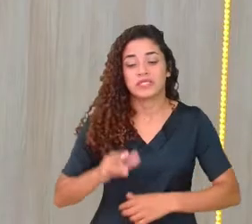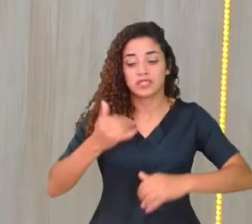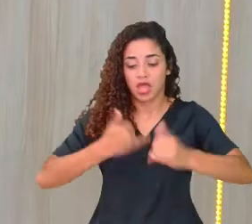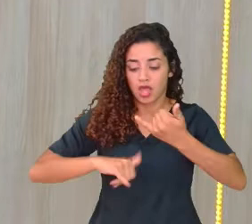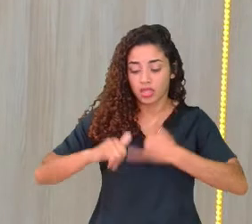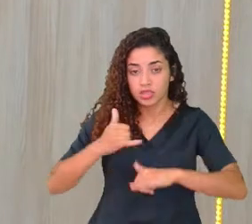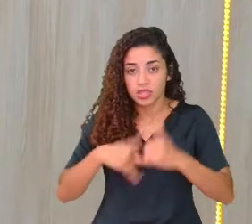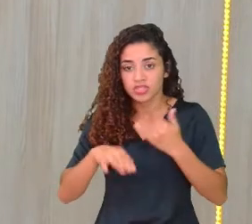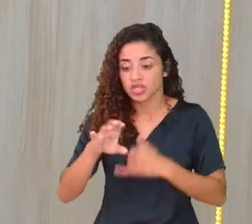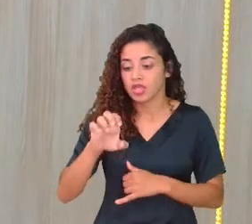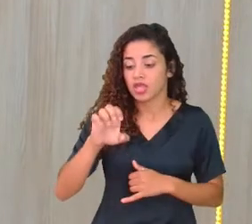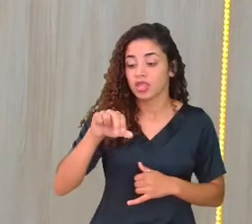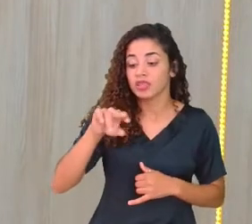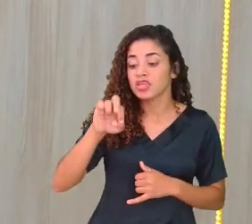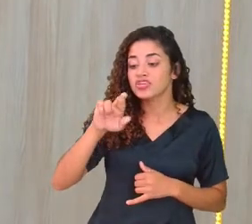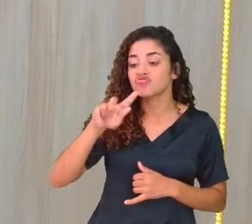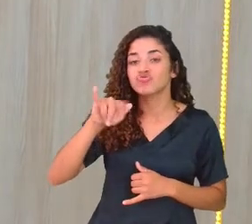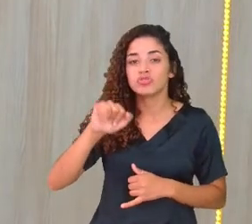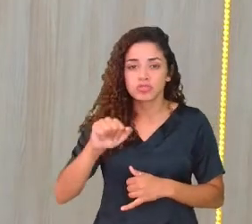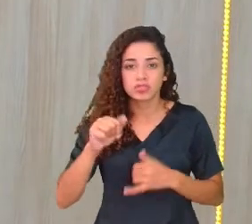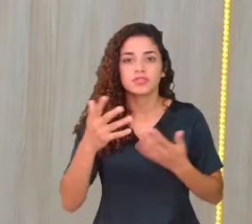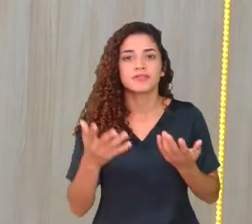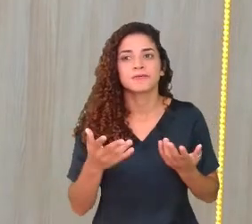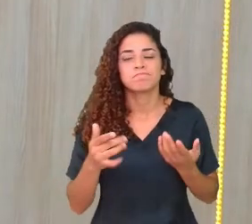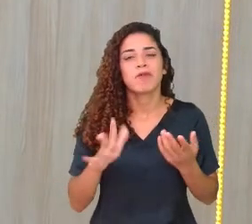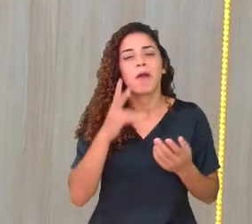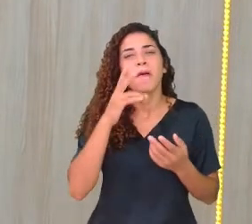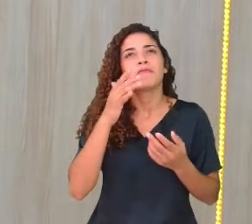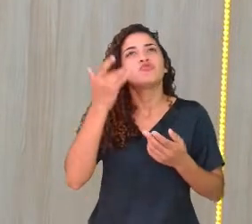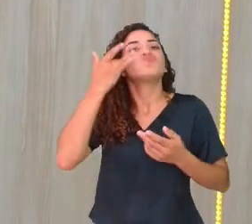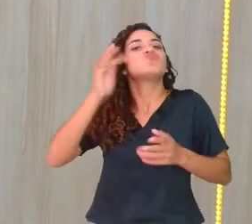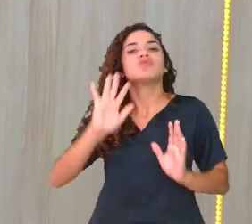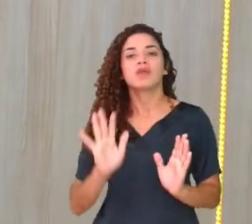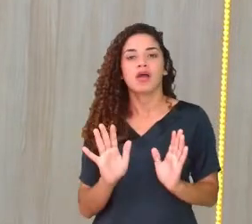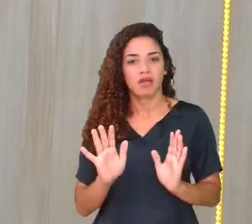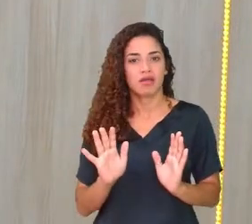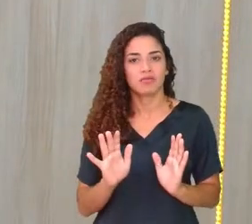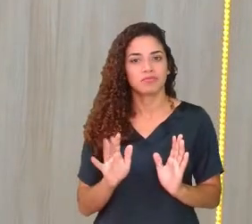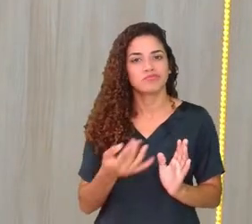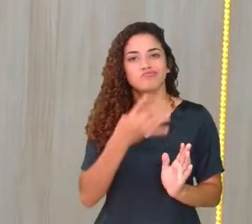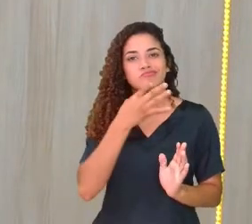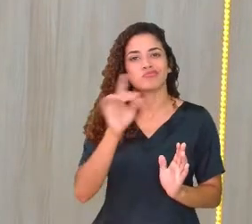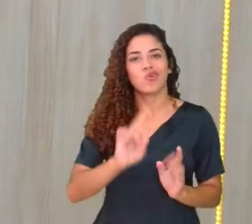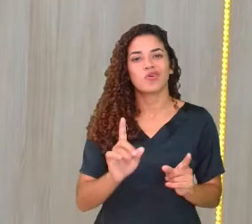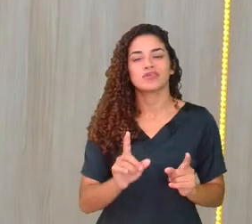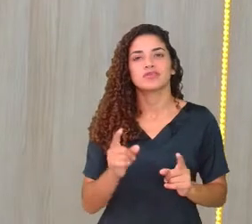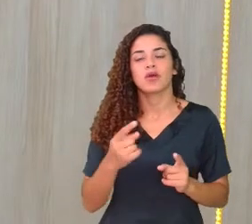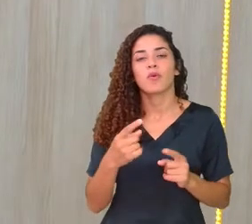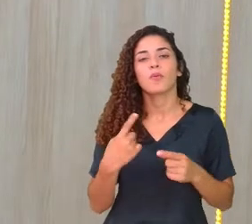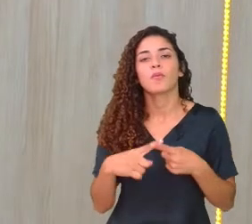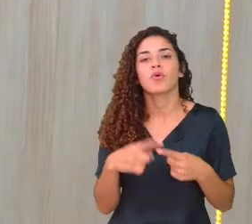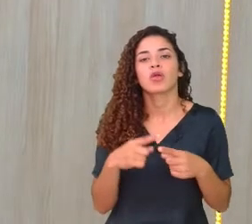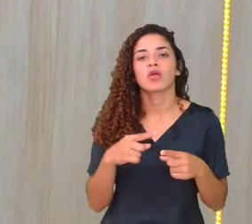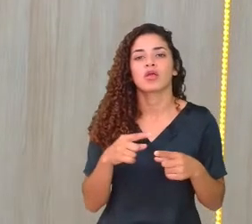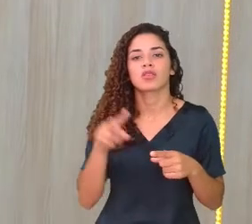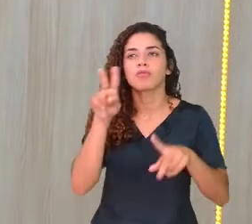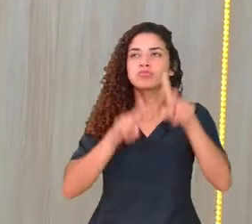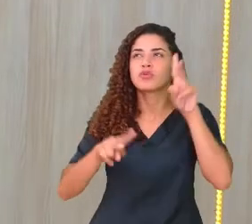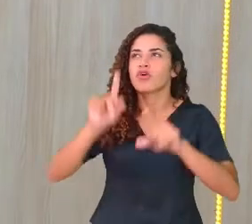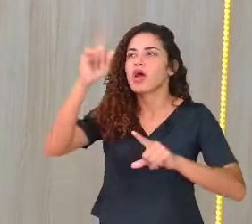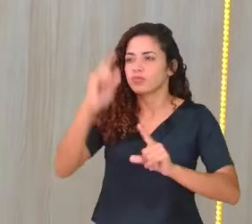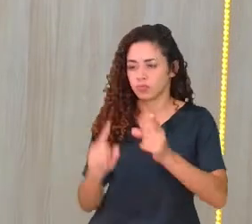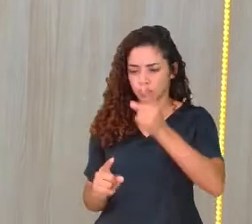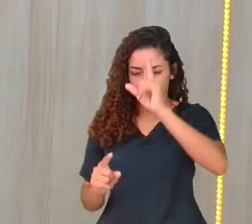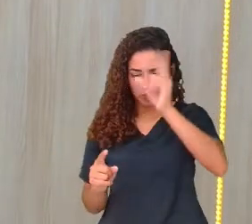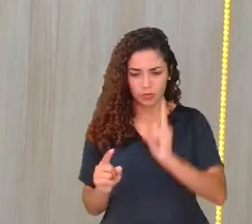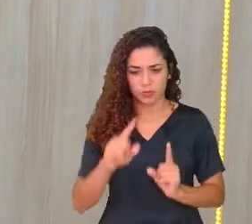energia de uma forma sem saber que estavam usando, quando eles observavam os raios que estavam caindo. Então, dos